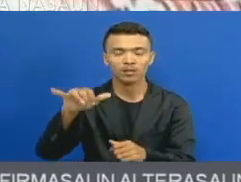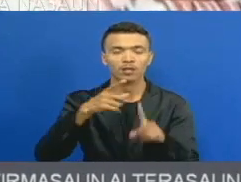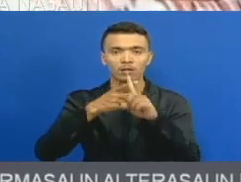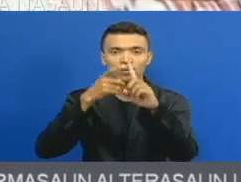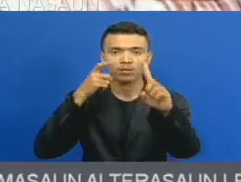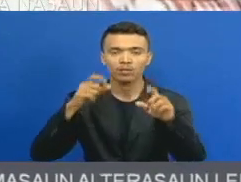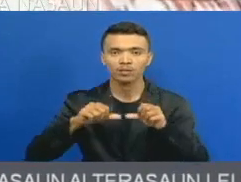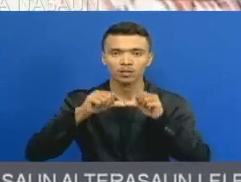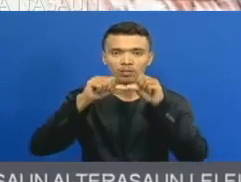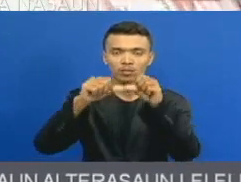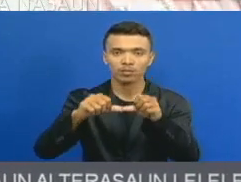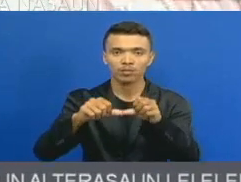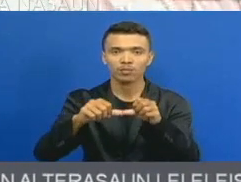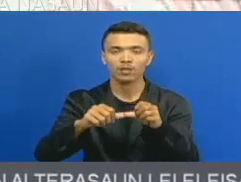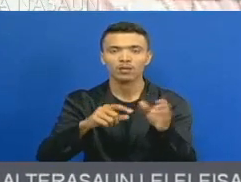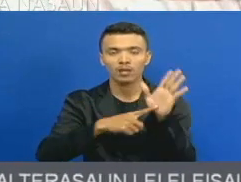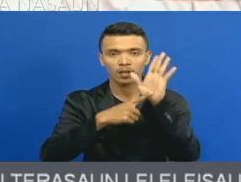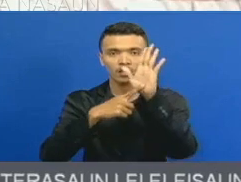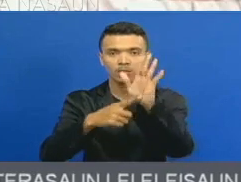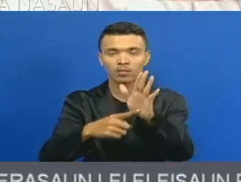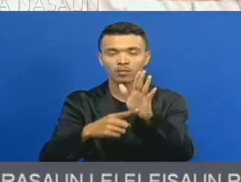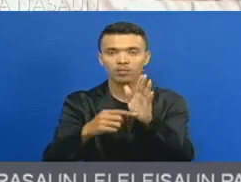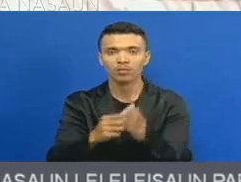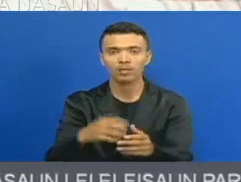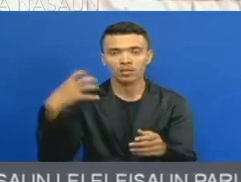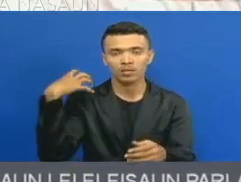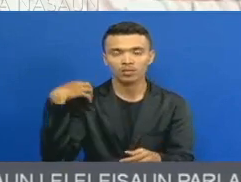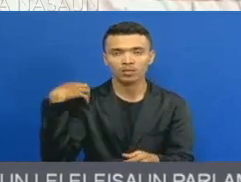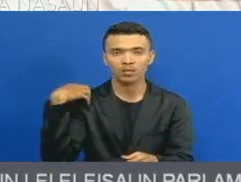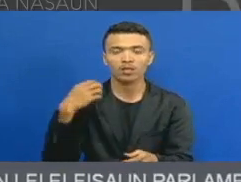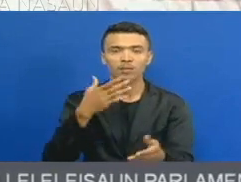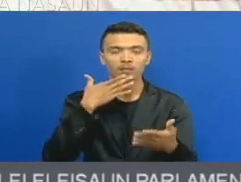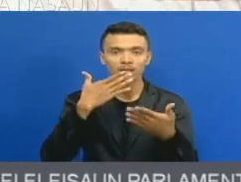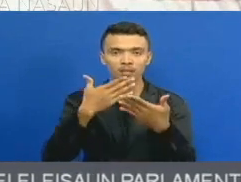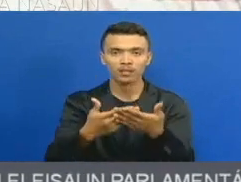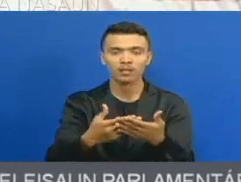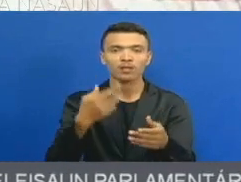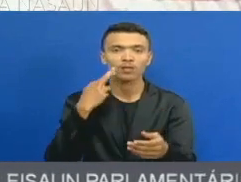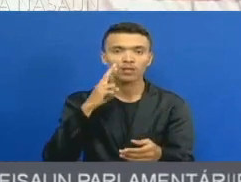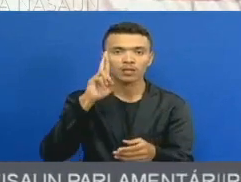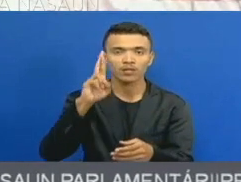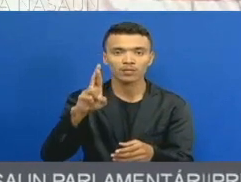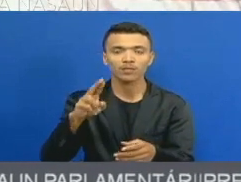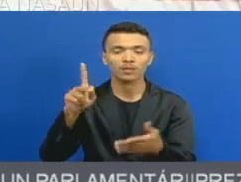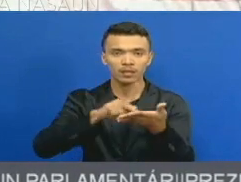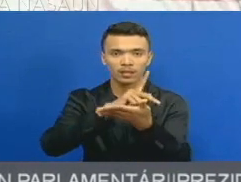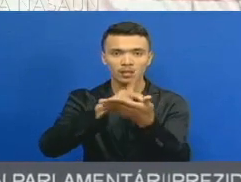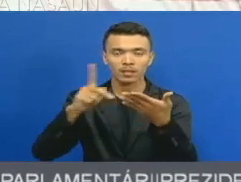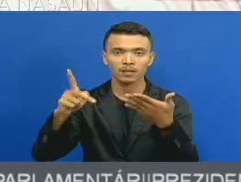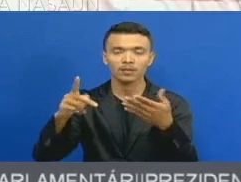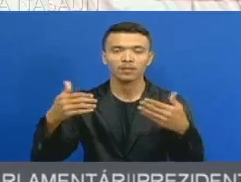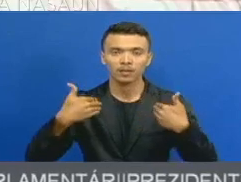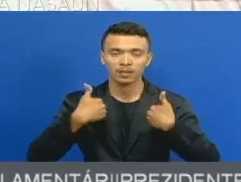Lihosi continua reven no promulga o de reforma legislação nebe flexível o de responde va tipe crime sira